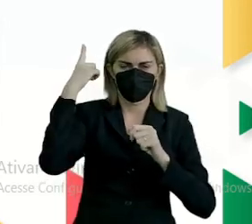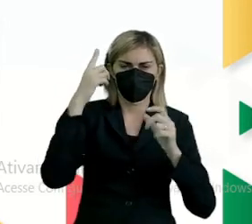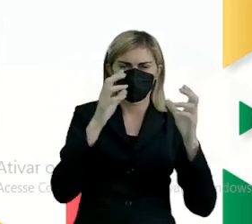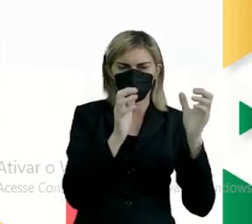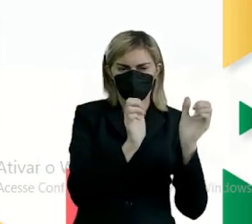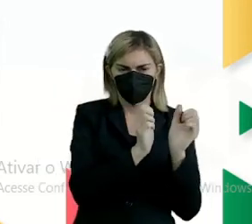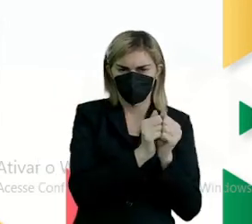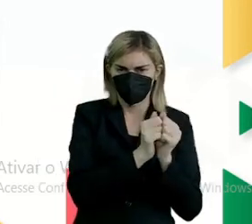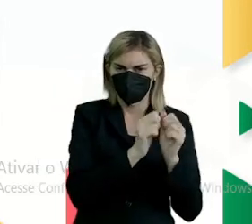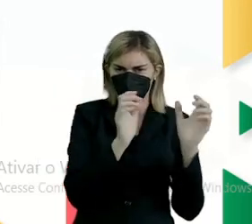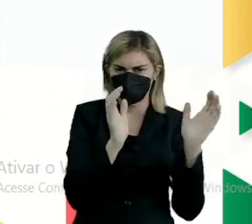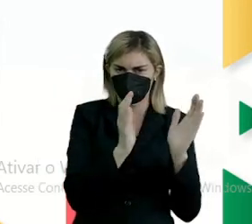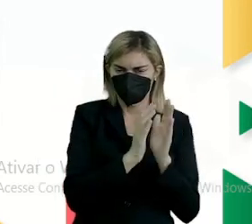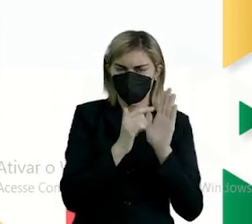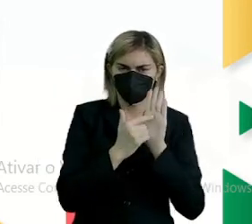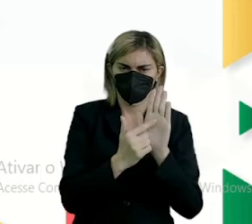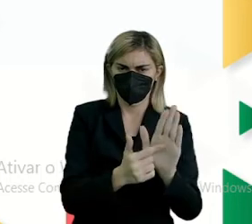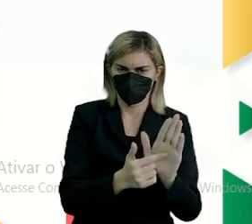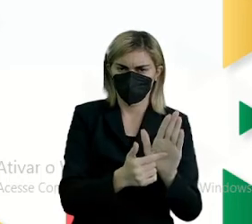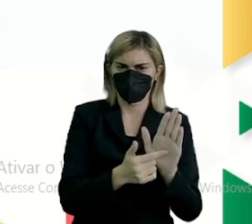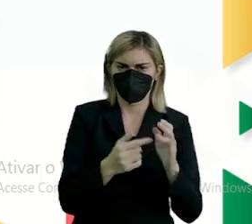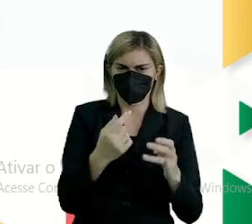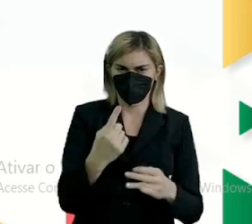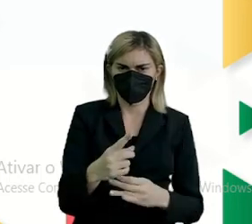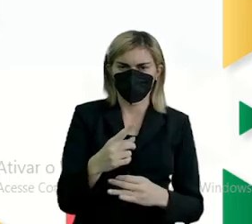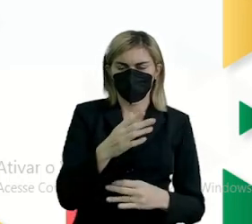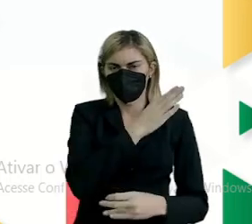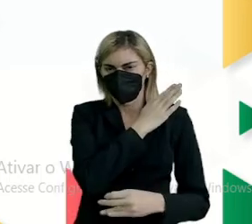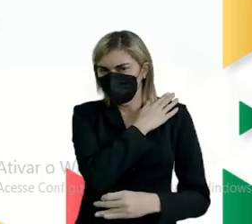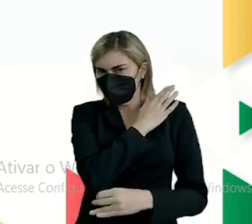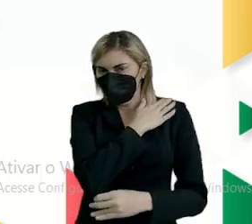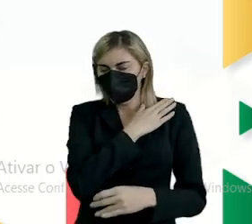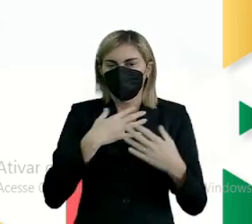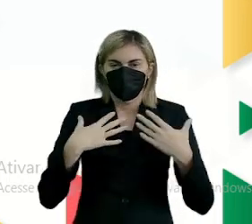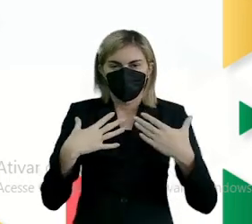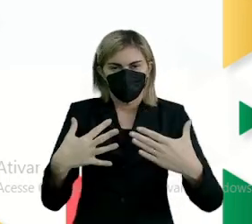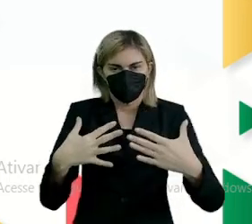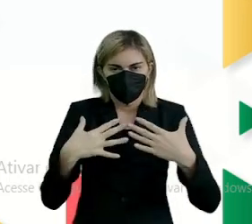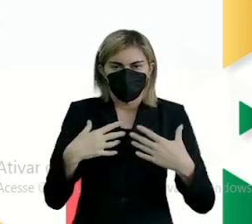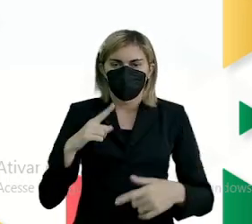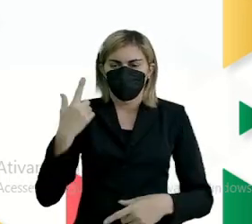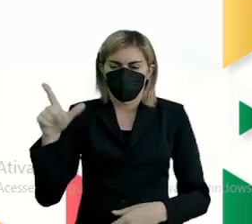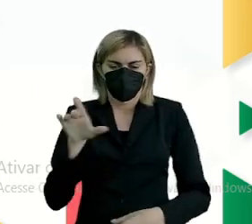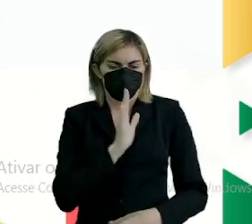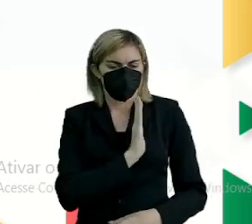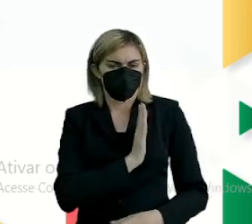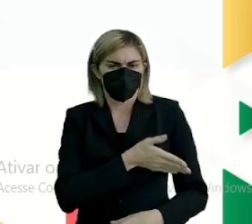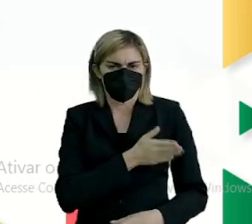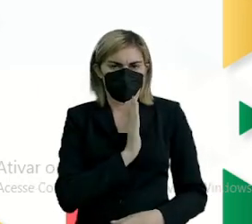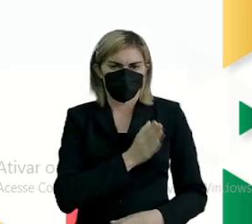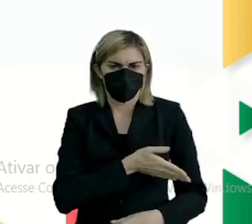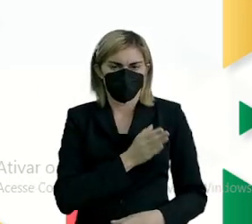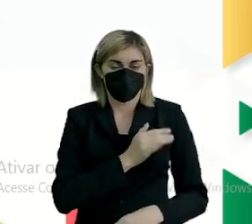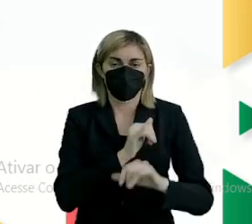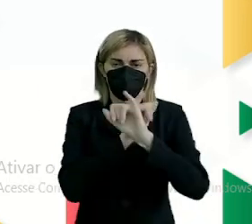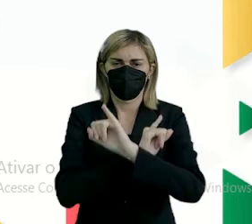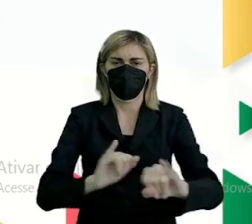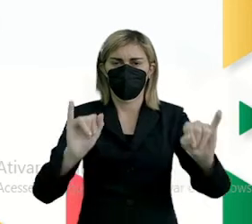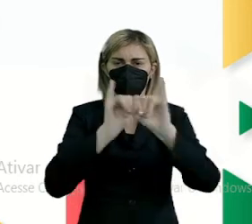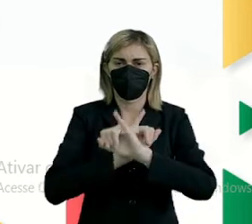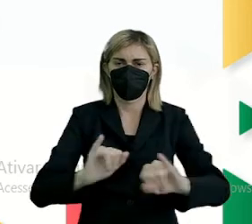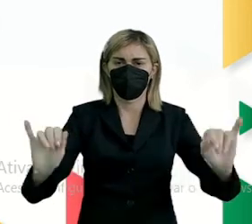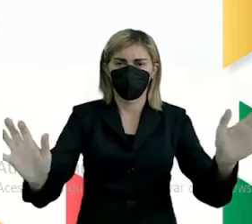juntas que fazem menção à questão de pulmão e a outra do coração. Na verdade, é uma